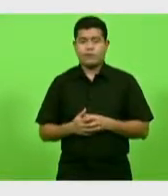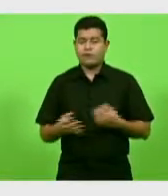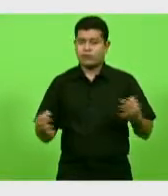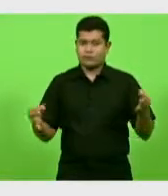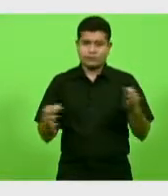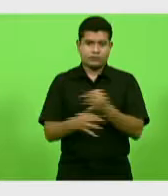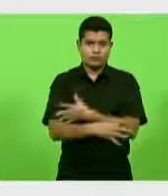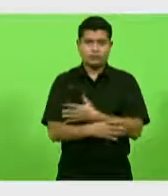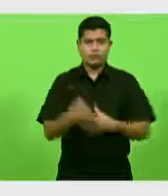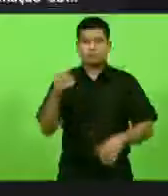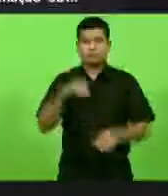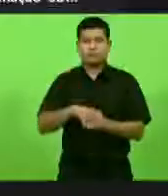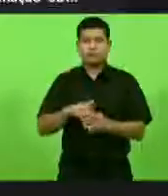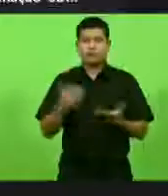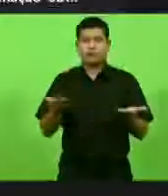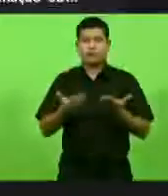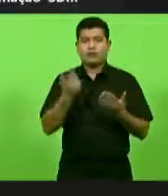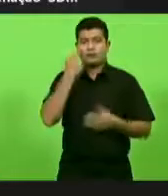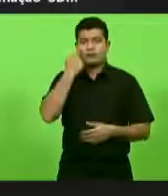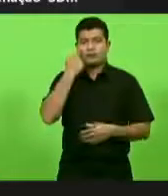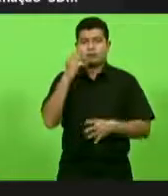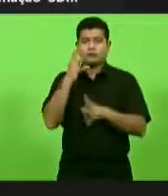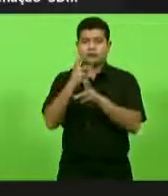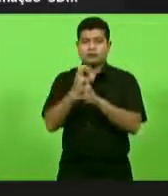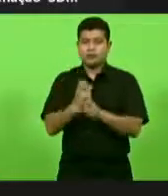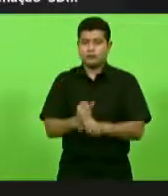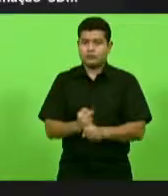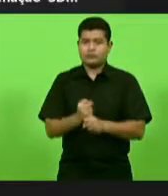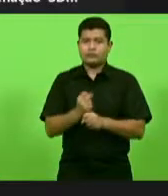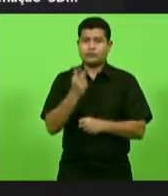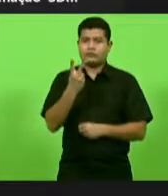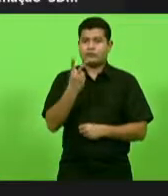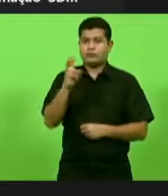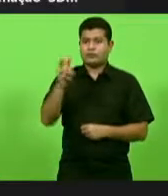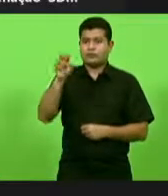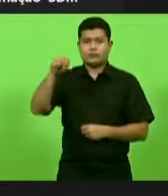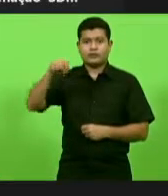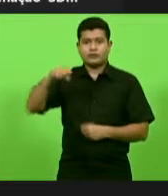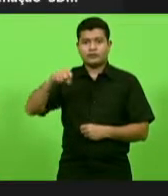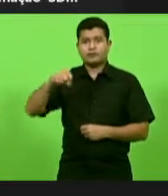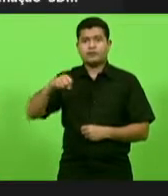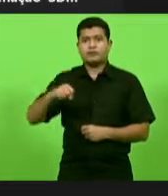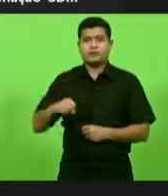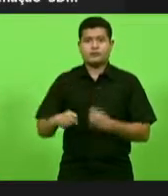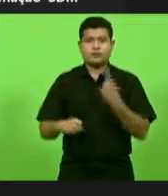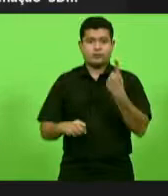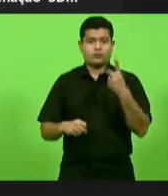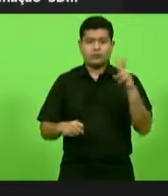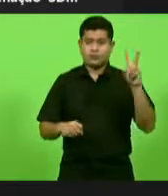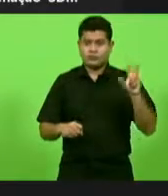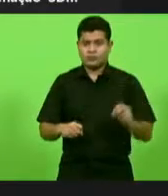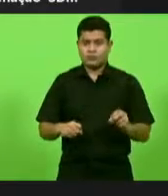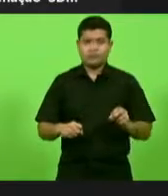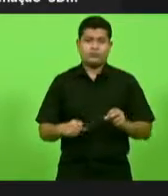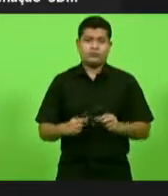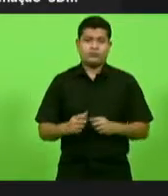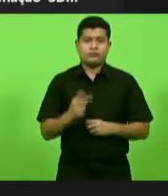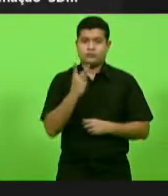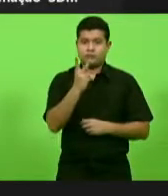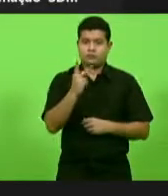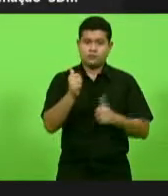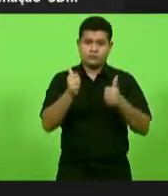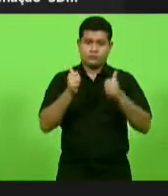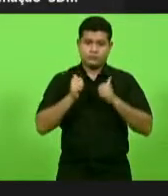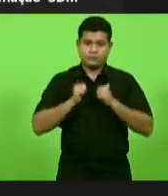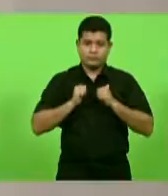Encerrada a votação, colho o resultado. 25 votos sim, 1 voto não, 2